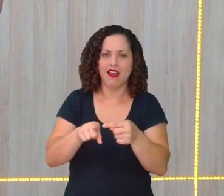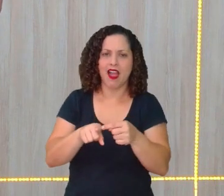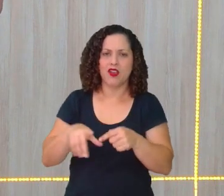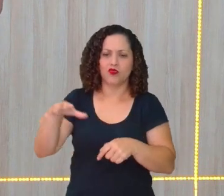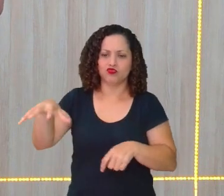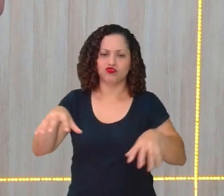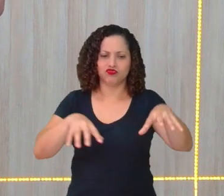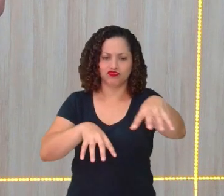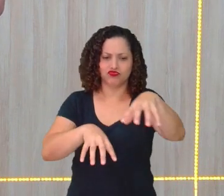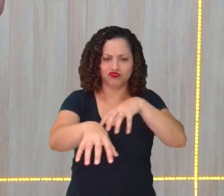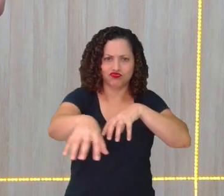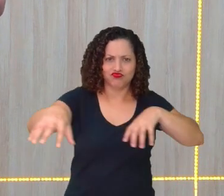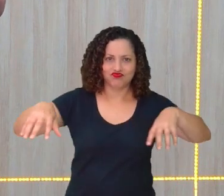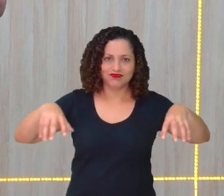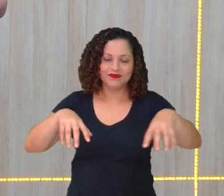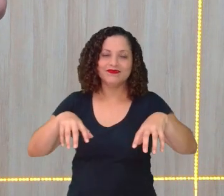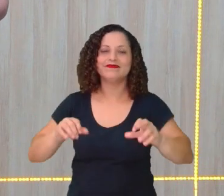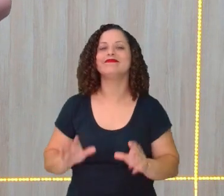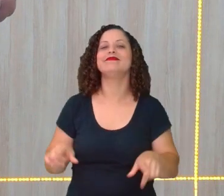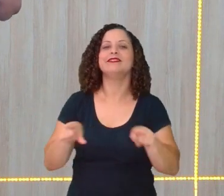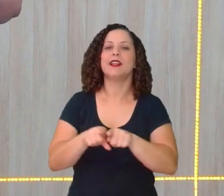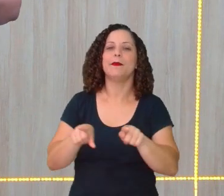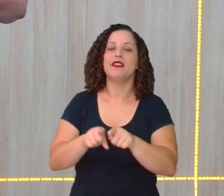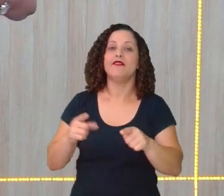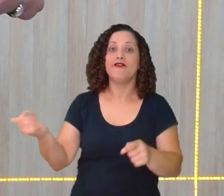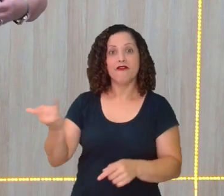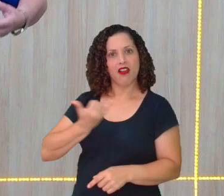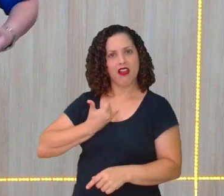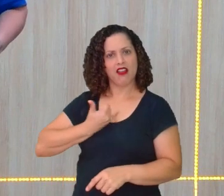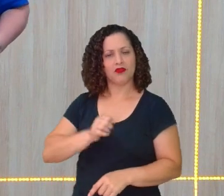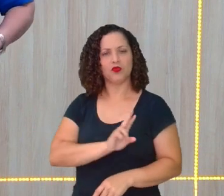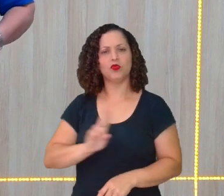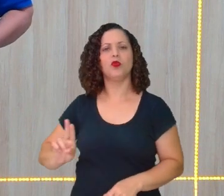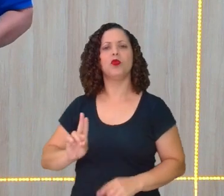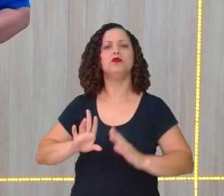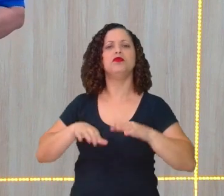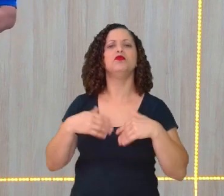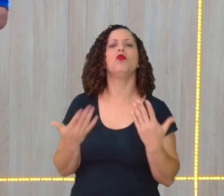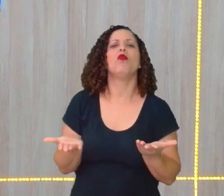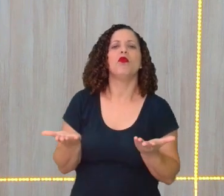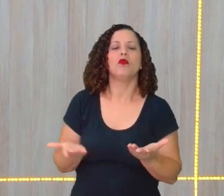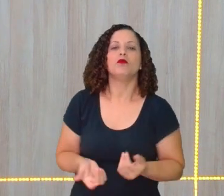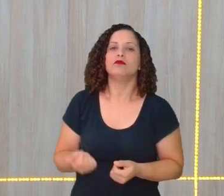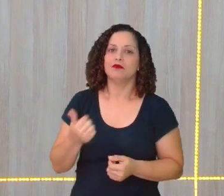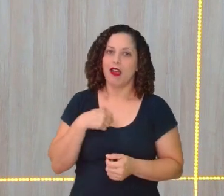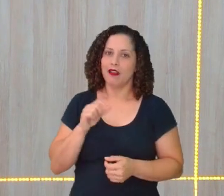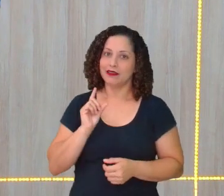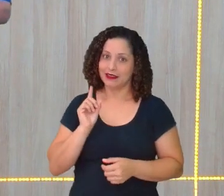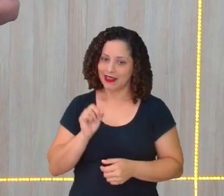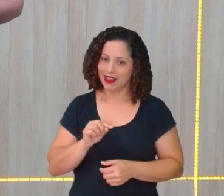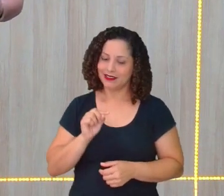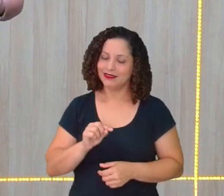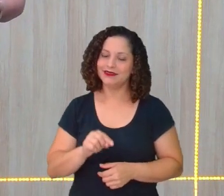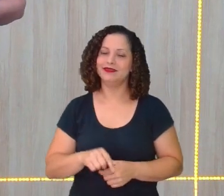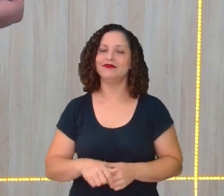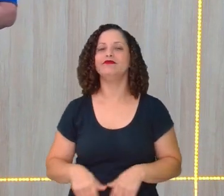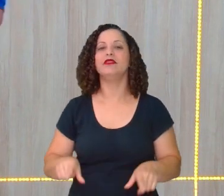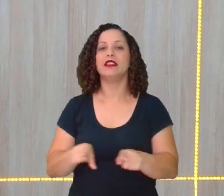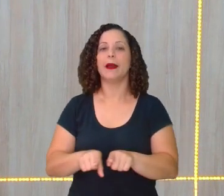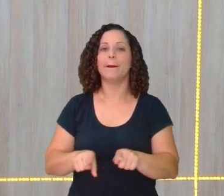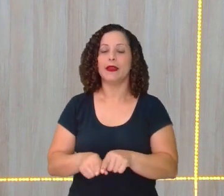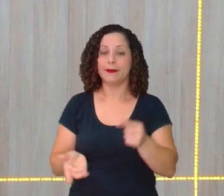bem interessante isso, né? Dizer também um nome para a gente dar aqui um alô bem legal. Mas, além da TV e do